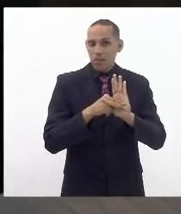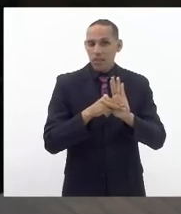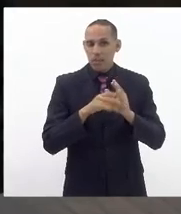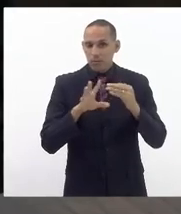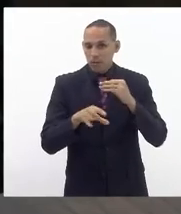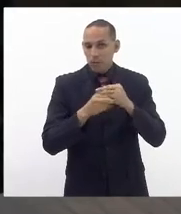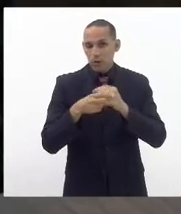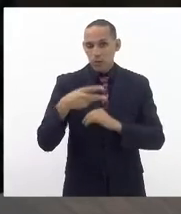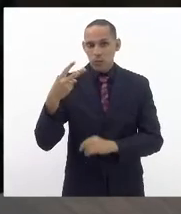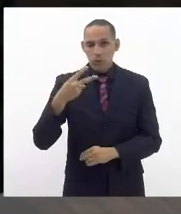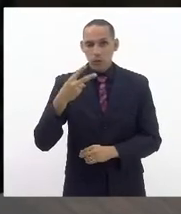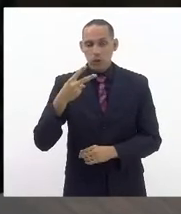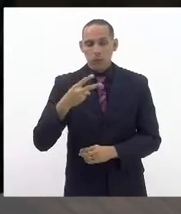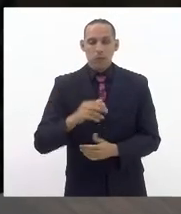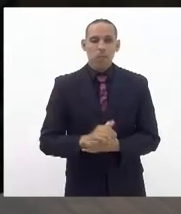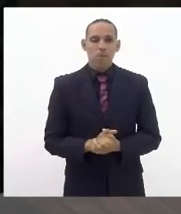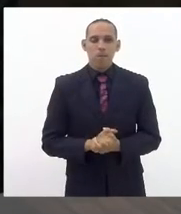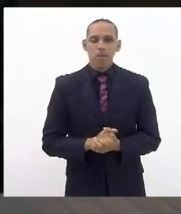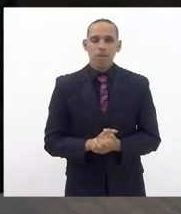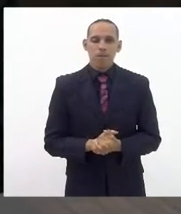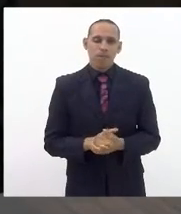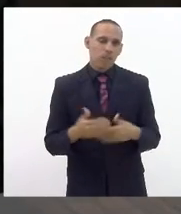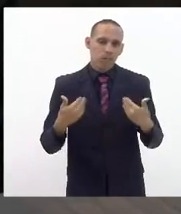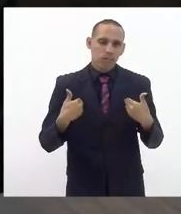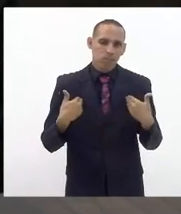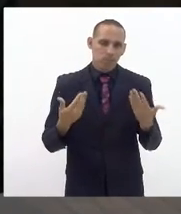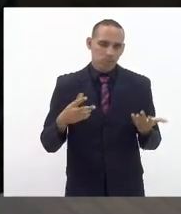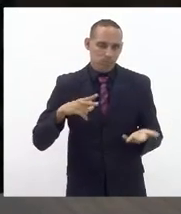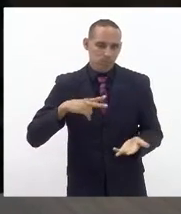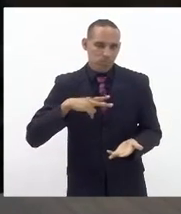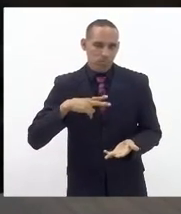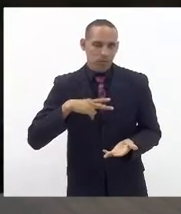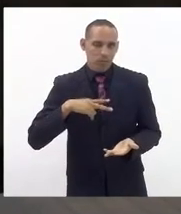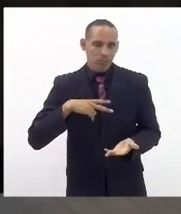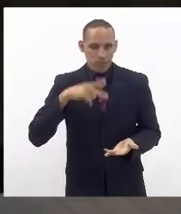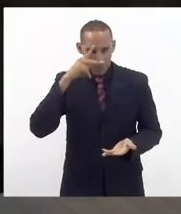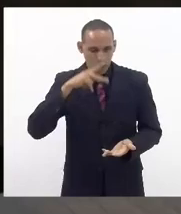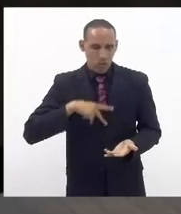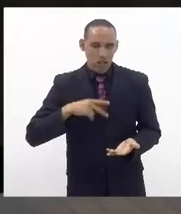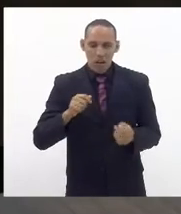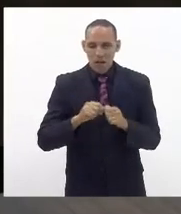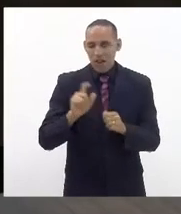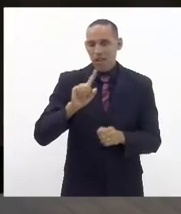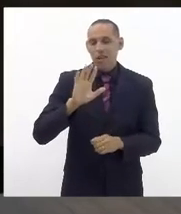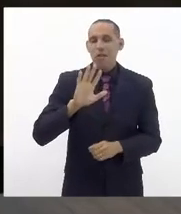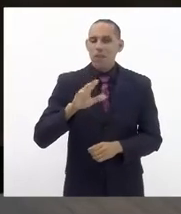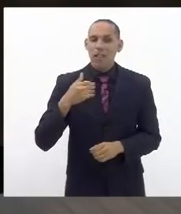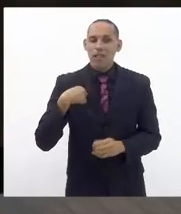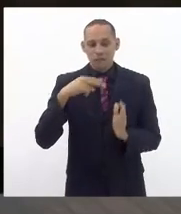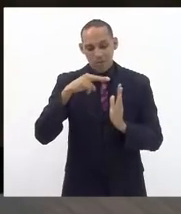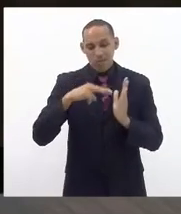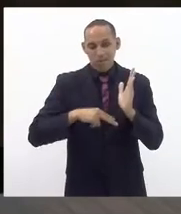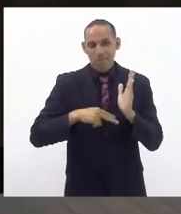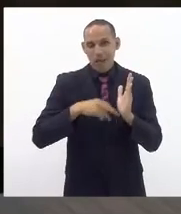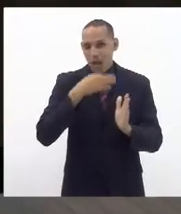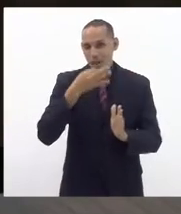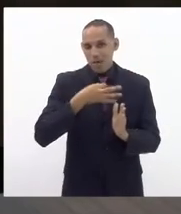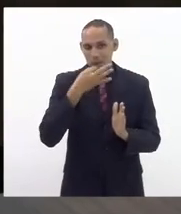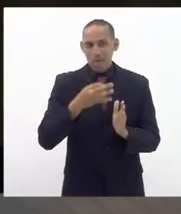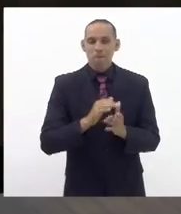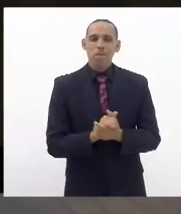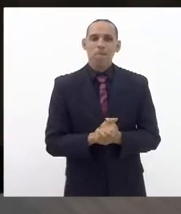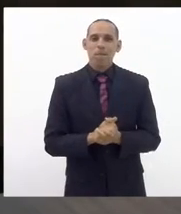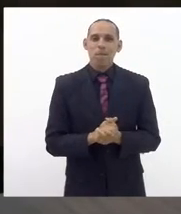2, que eu particularmente não a faria, mas eu estou lendo os pareceres,